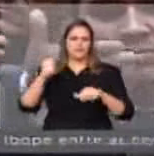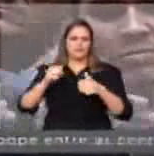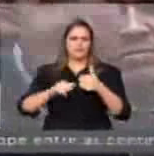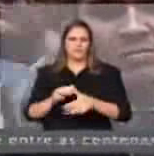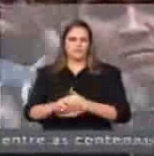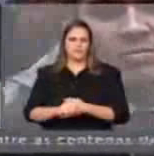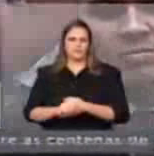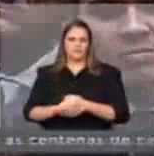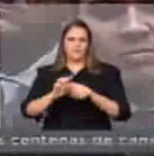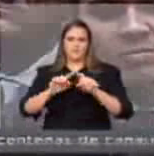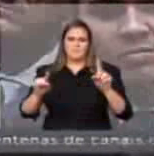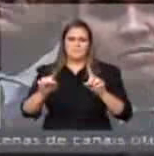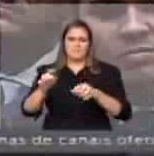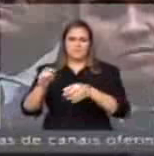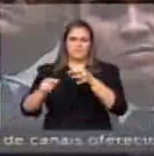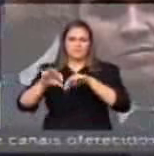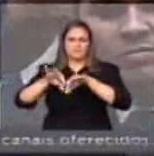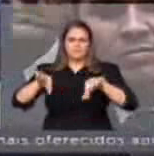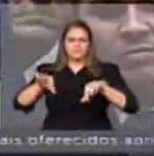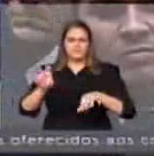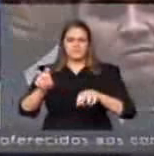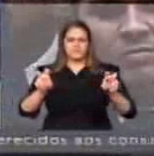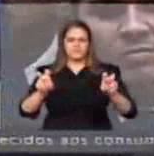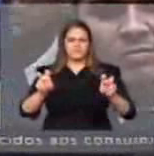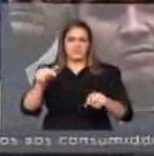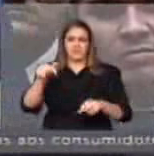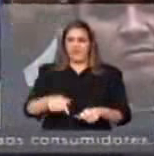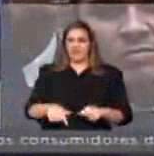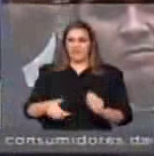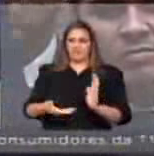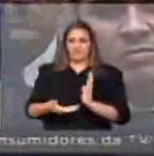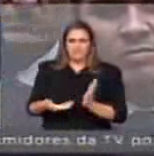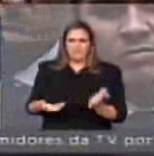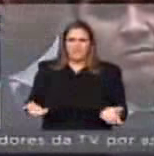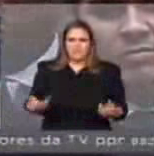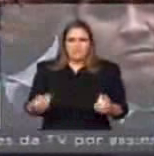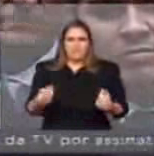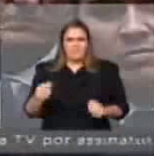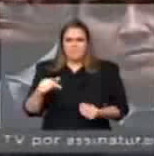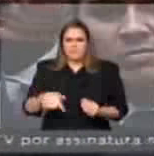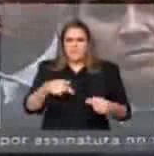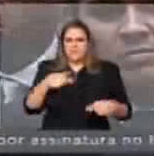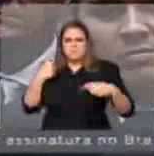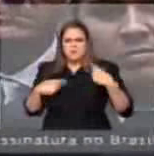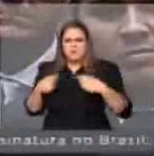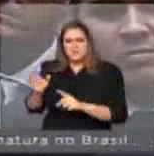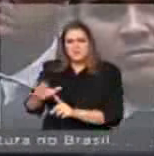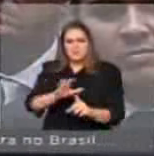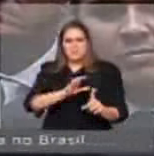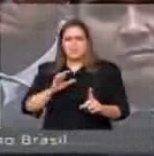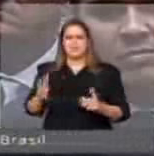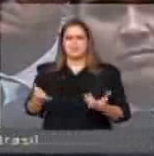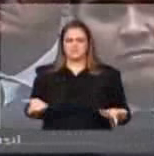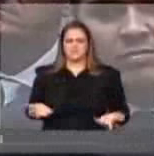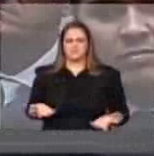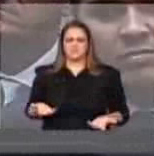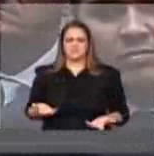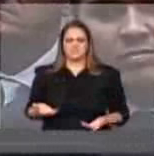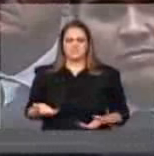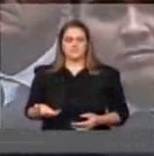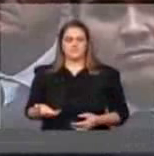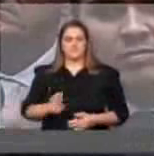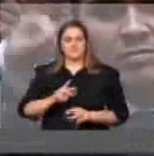dividiu a justiça de 5-5. Quanto mais o parlamento, que é uma casa política, tem toda a liberdade de dividir.